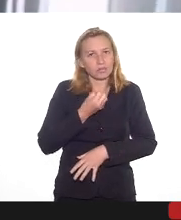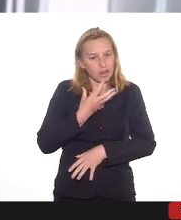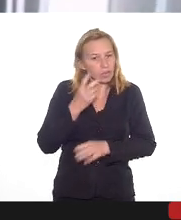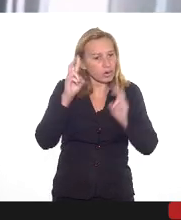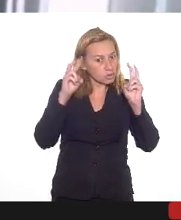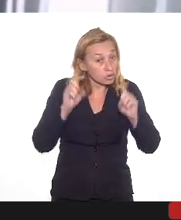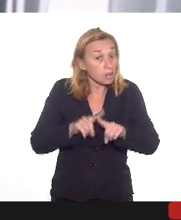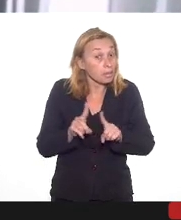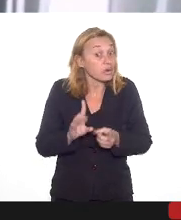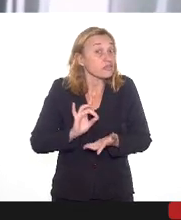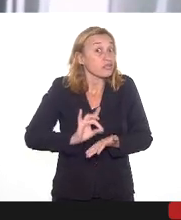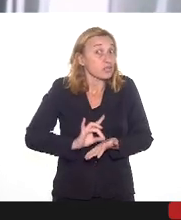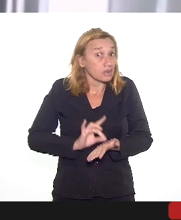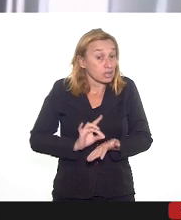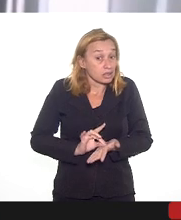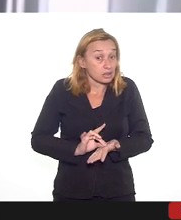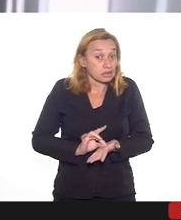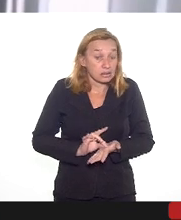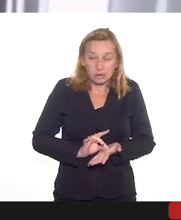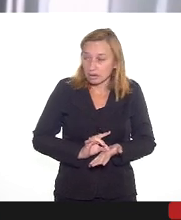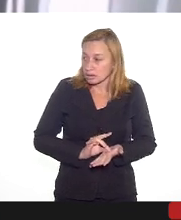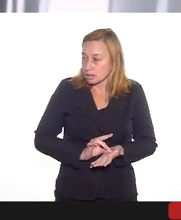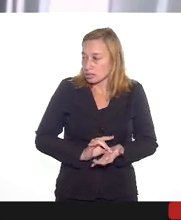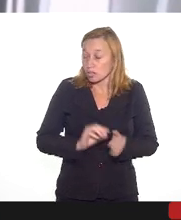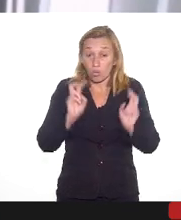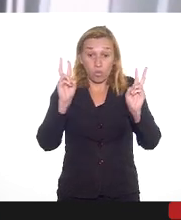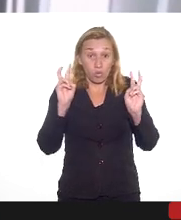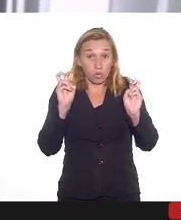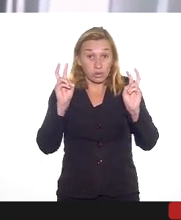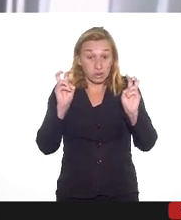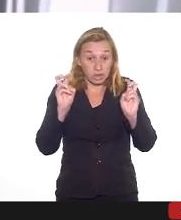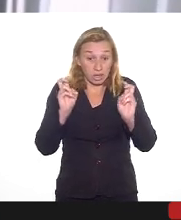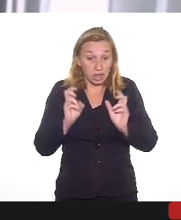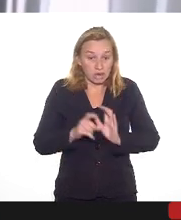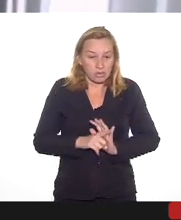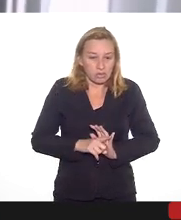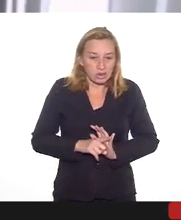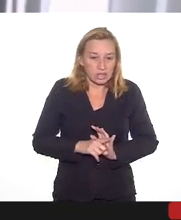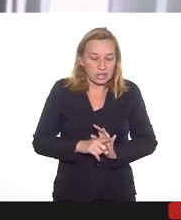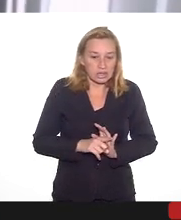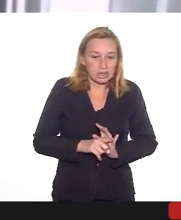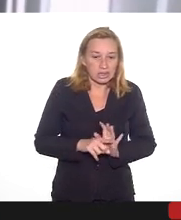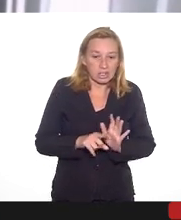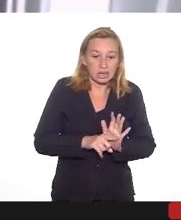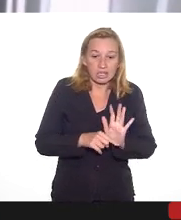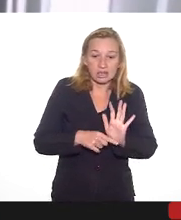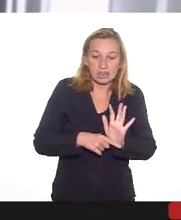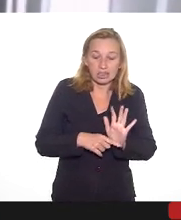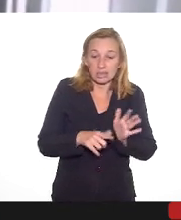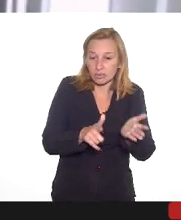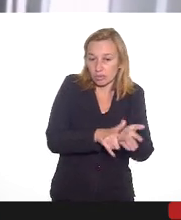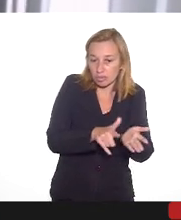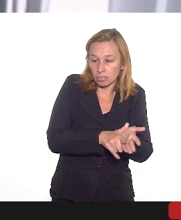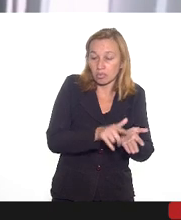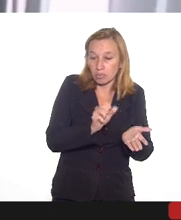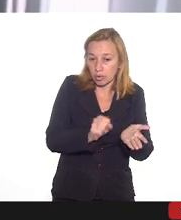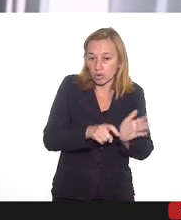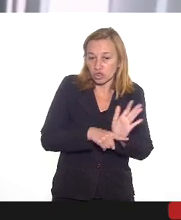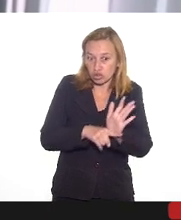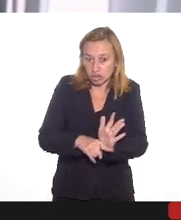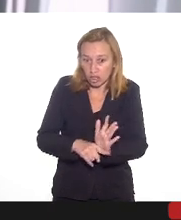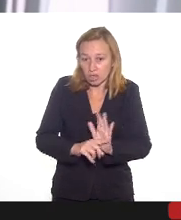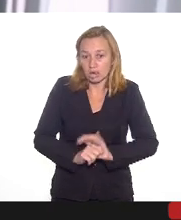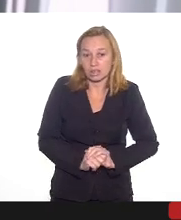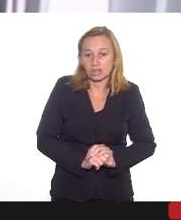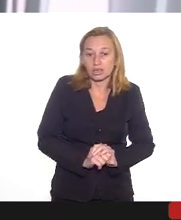mas realmente, dada a relevância do tema e a contribuição que essa migração pode dar para mitigar